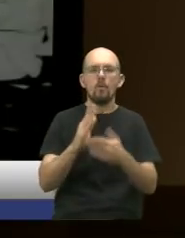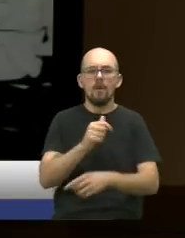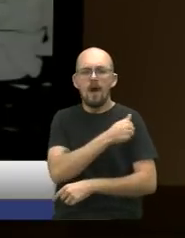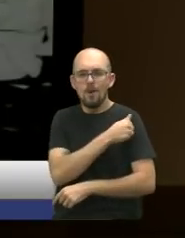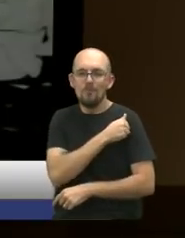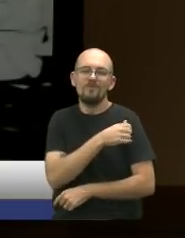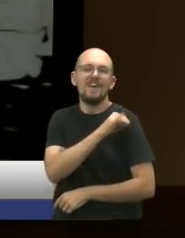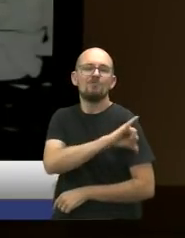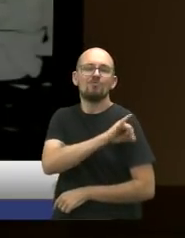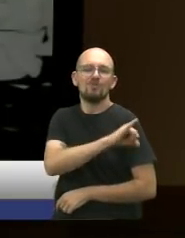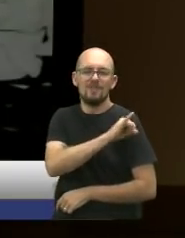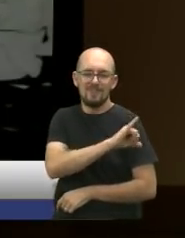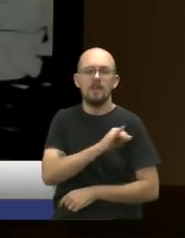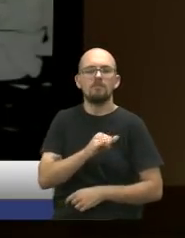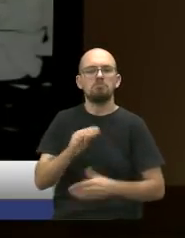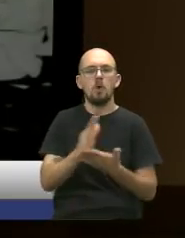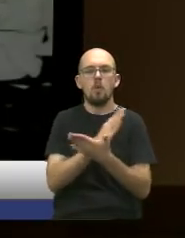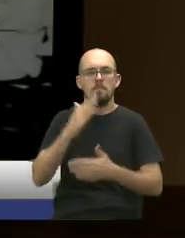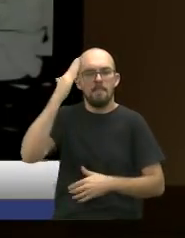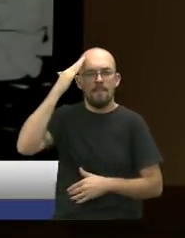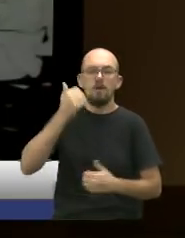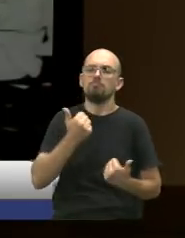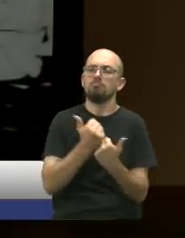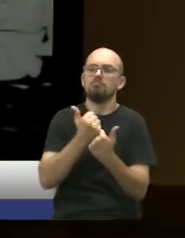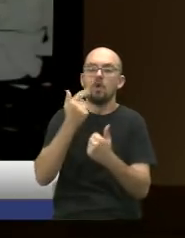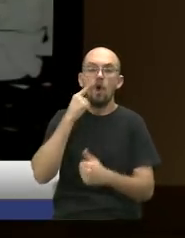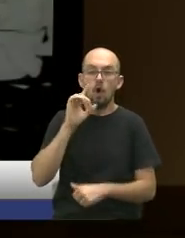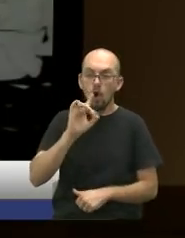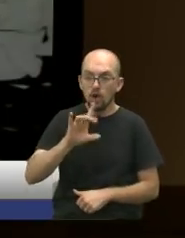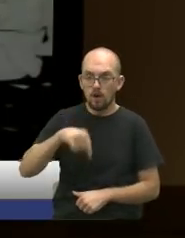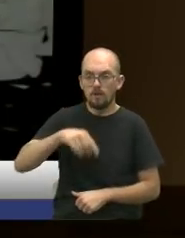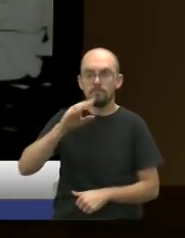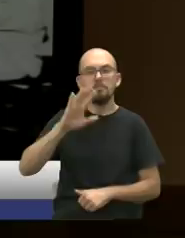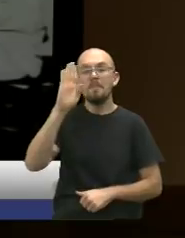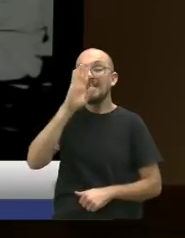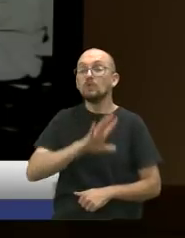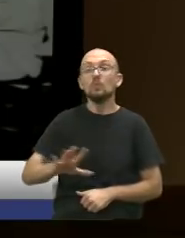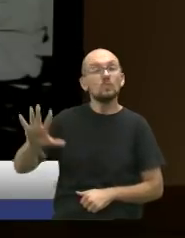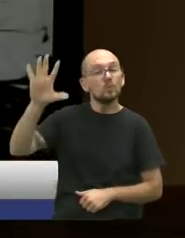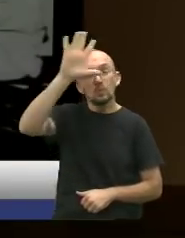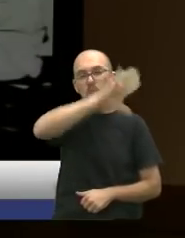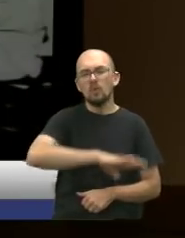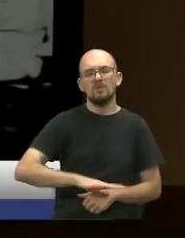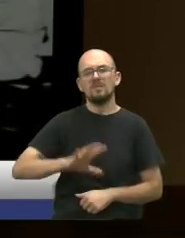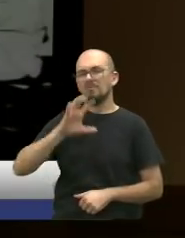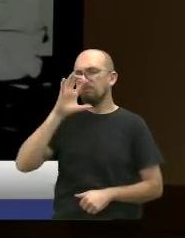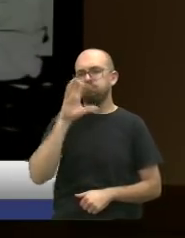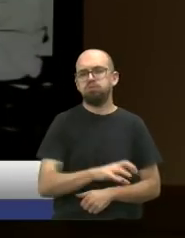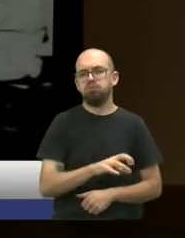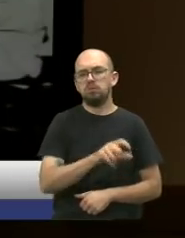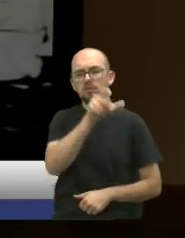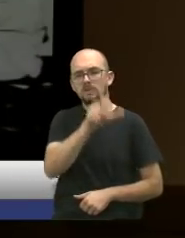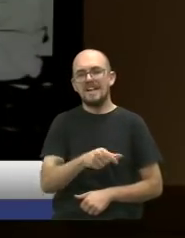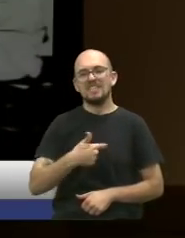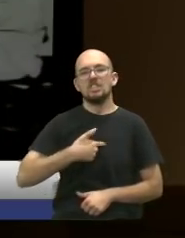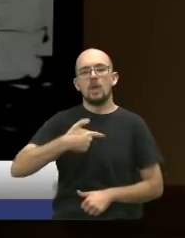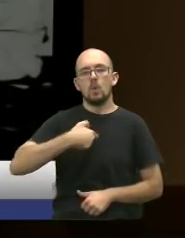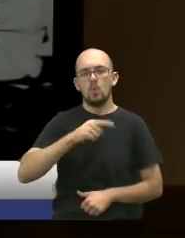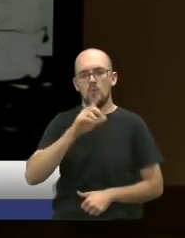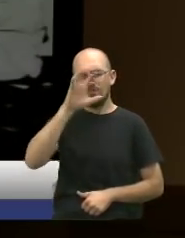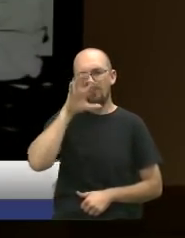de Janeiro e etc. Repito, por todas as regiões do Brasil, haviam insatisfeitos com o Getúlio. Porém,